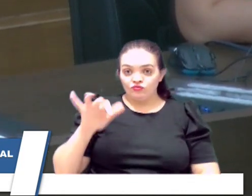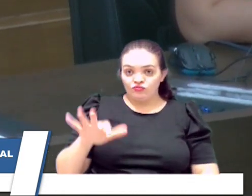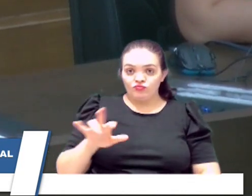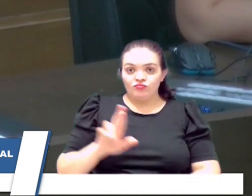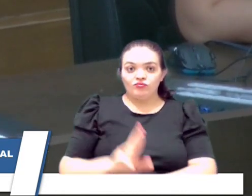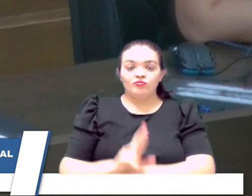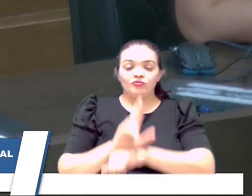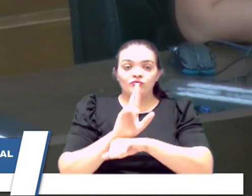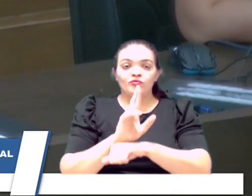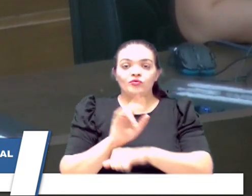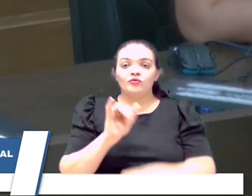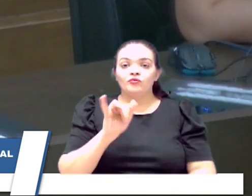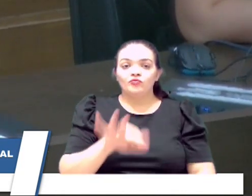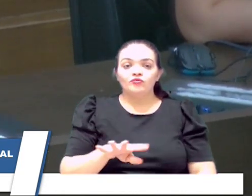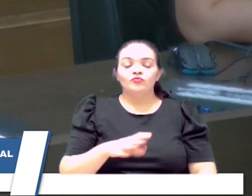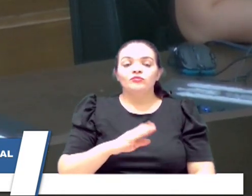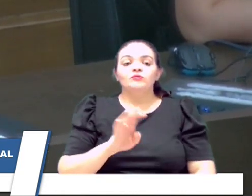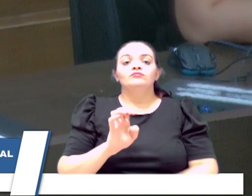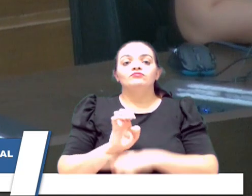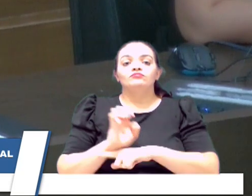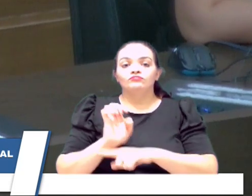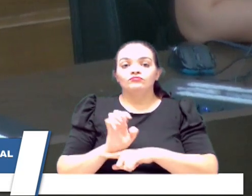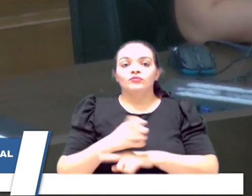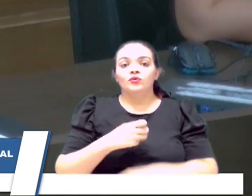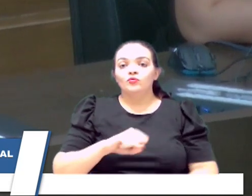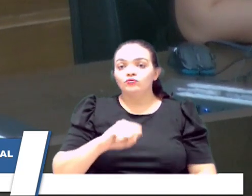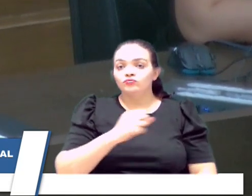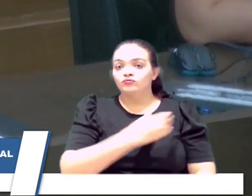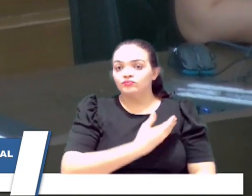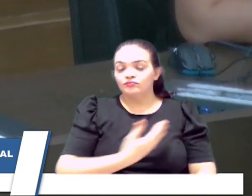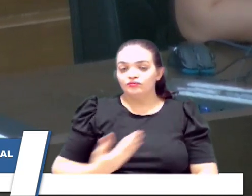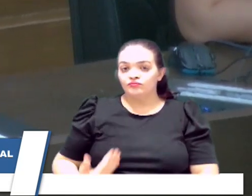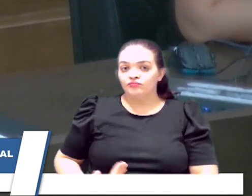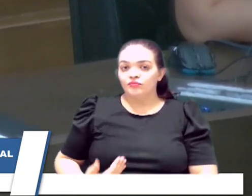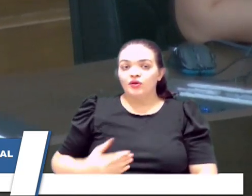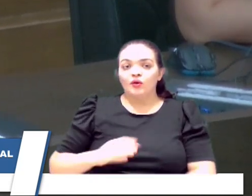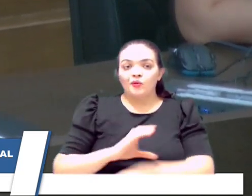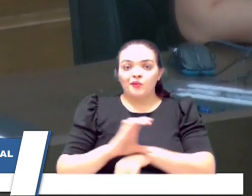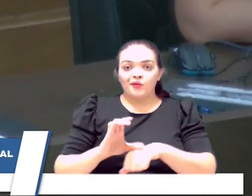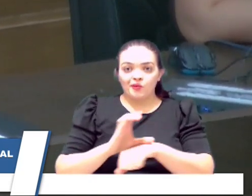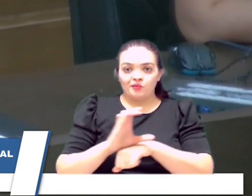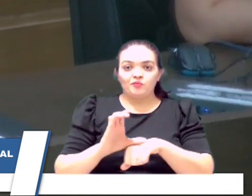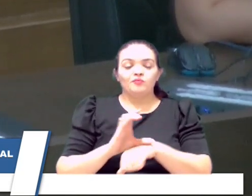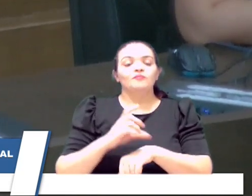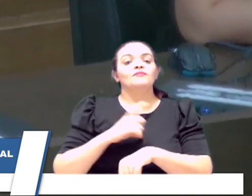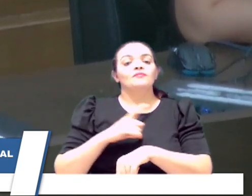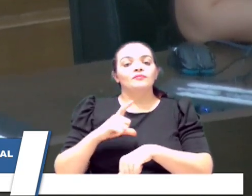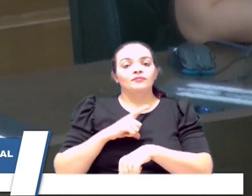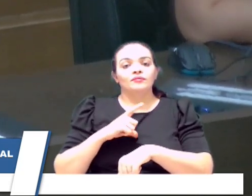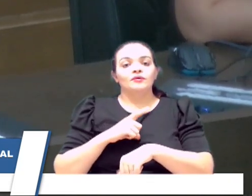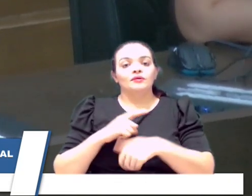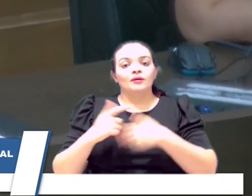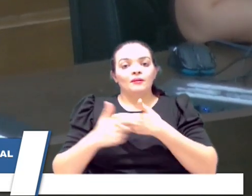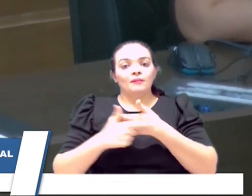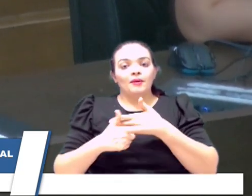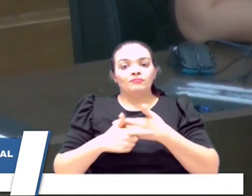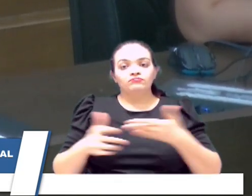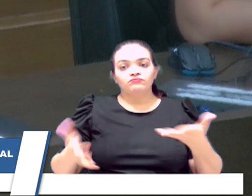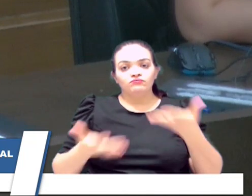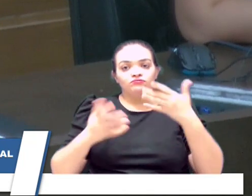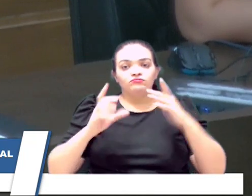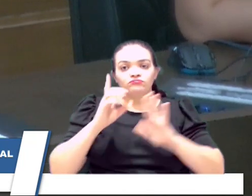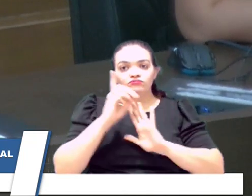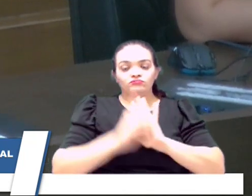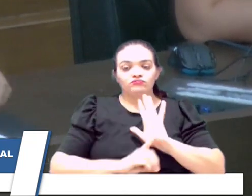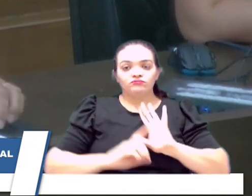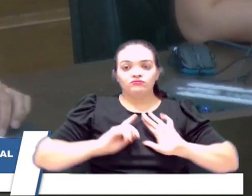uma instituição de Estado, a Defensoria Pública, a quem a Constituição atribuiu a função de promoção dos direitos humanos